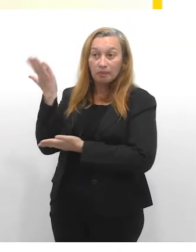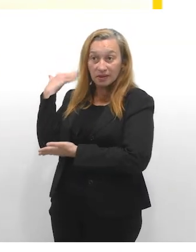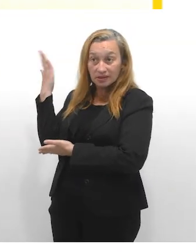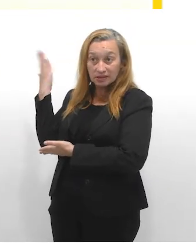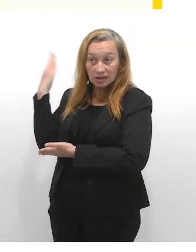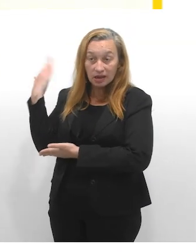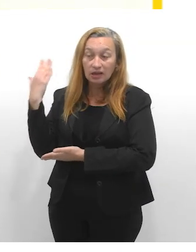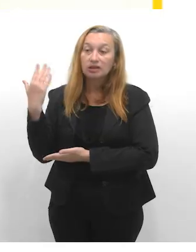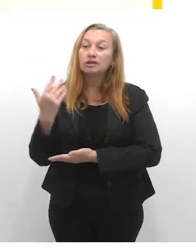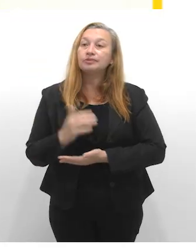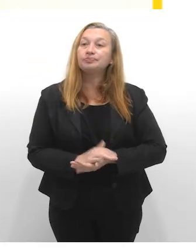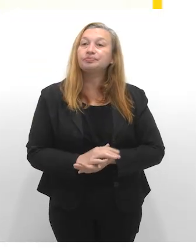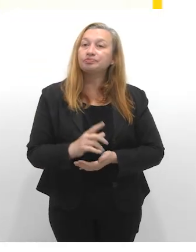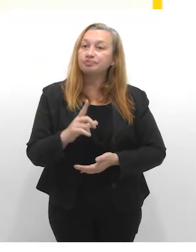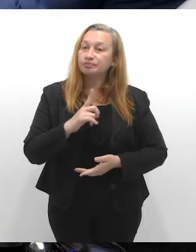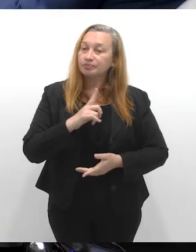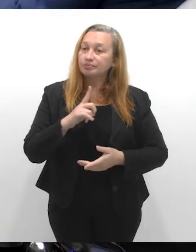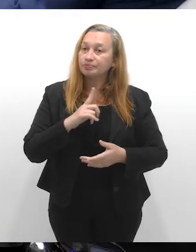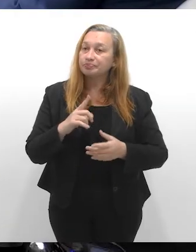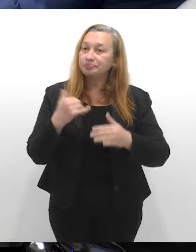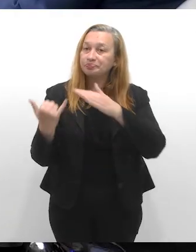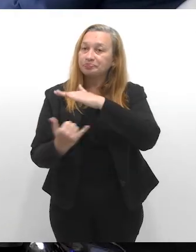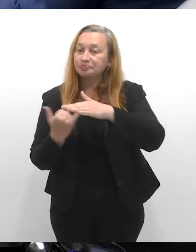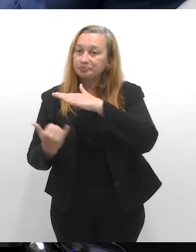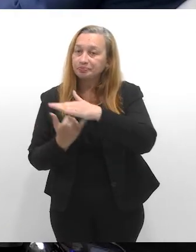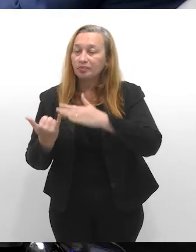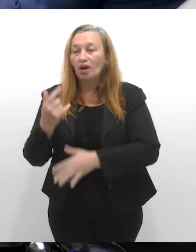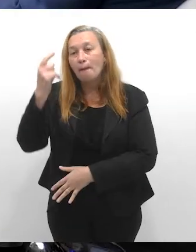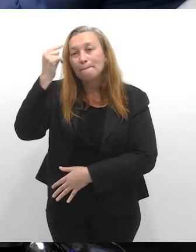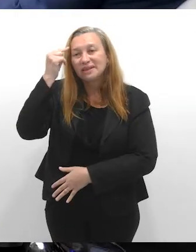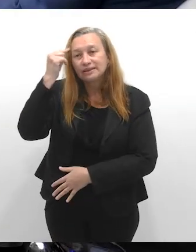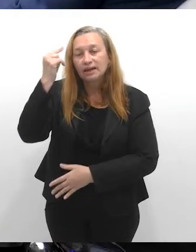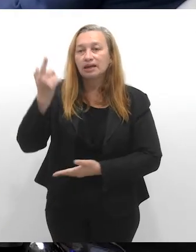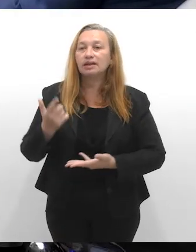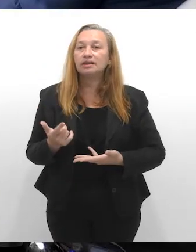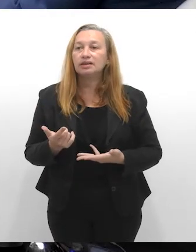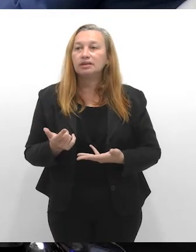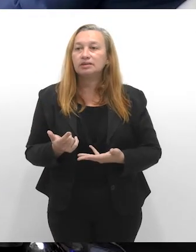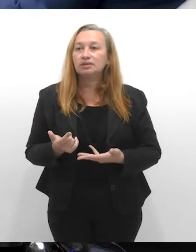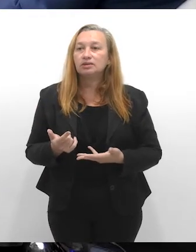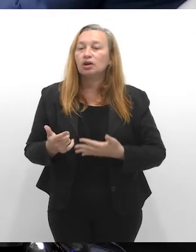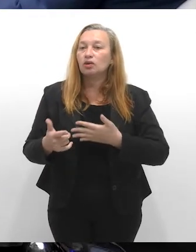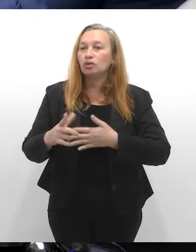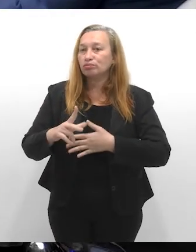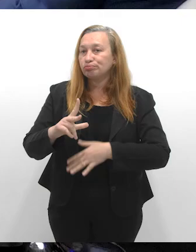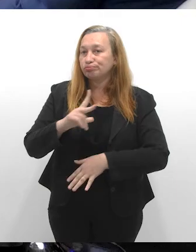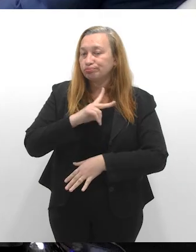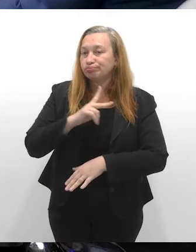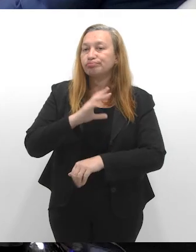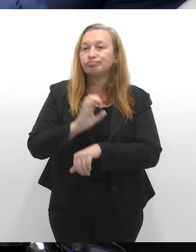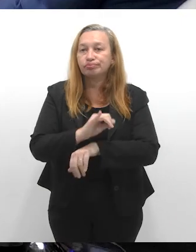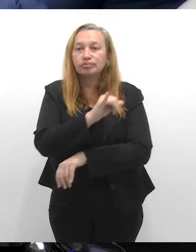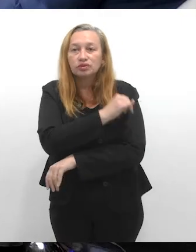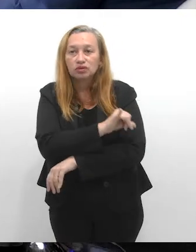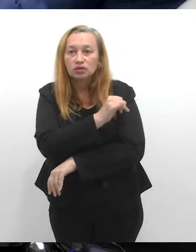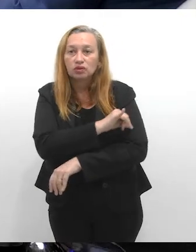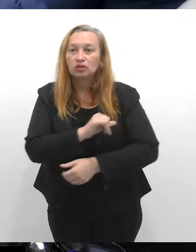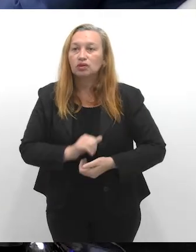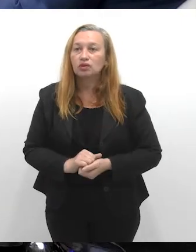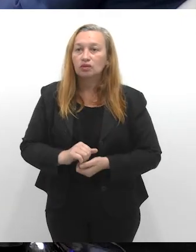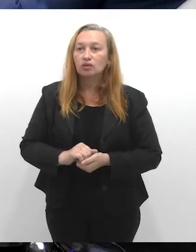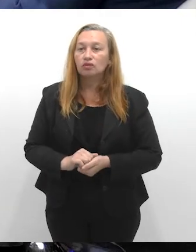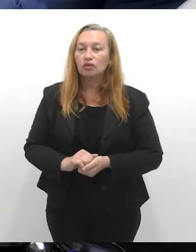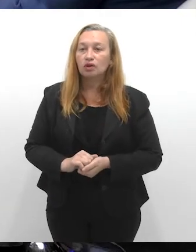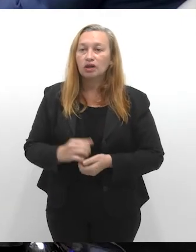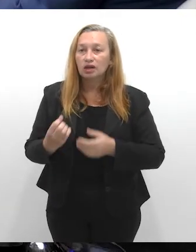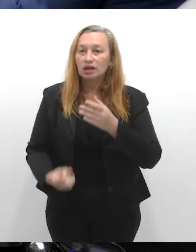também elevava suas ondas de institucionalização. Pensar que o próprio estado do Rio de Janeiro, né, ele